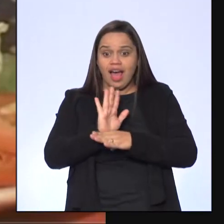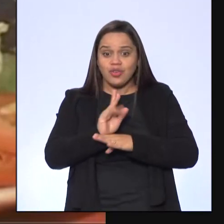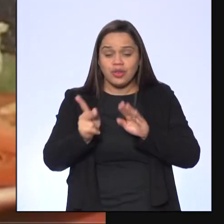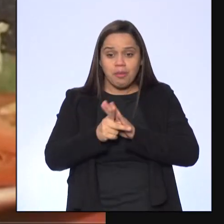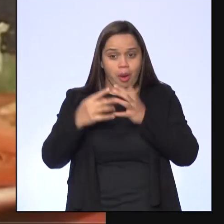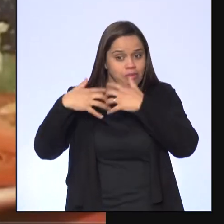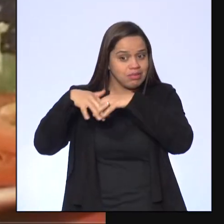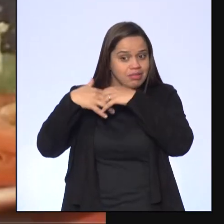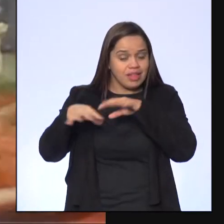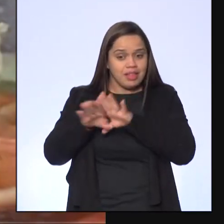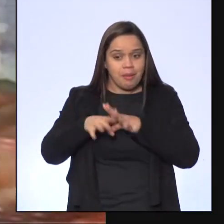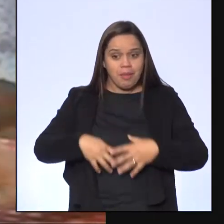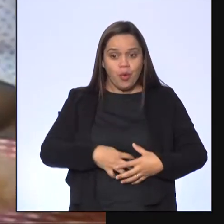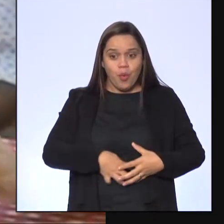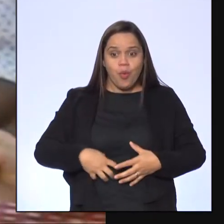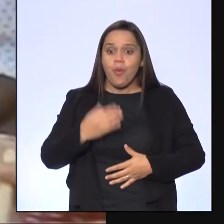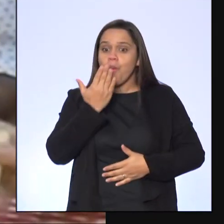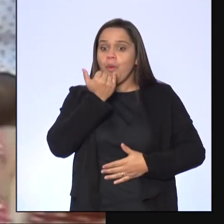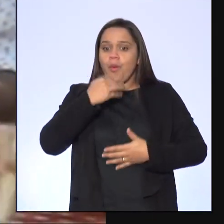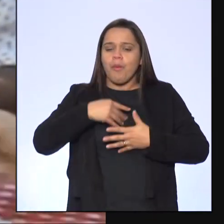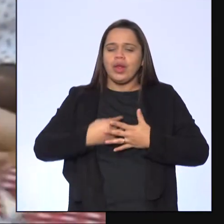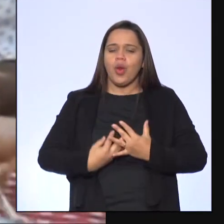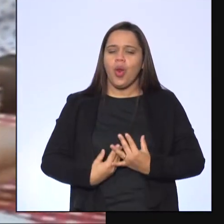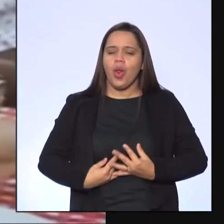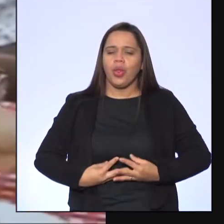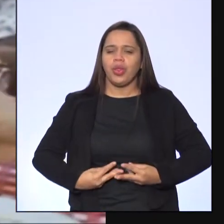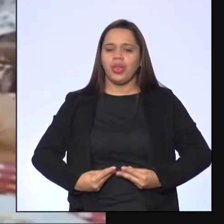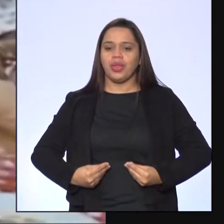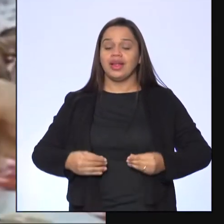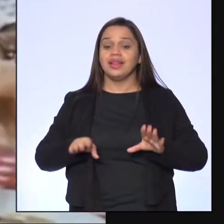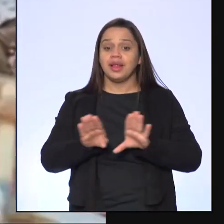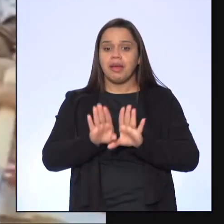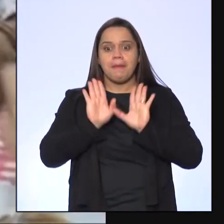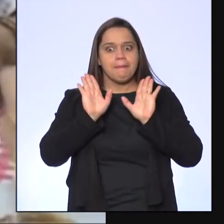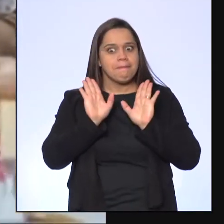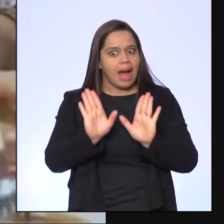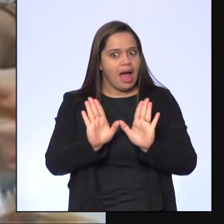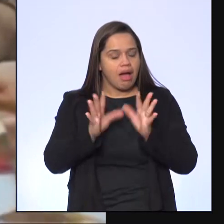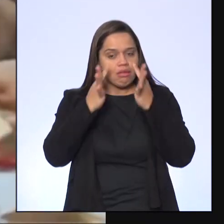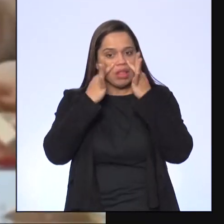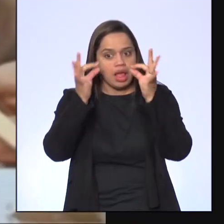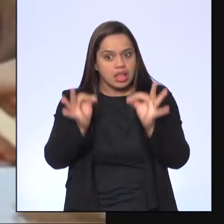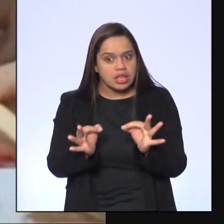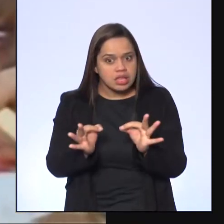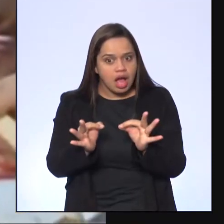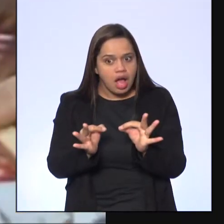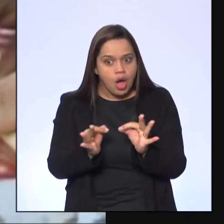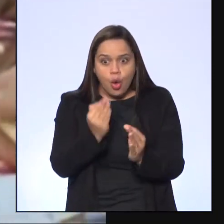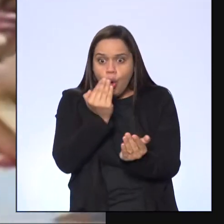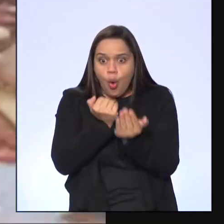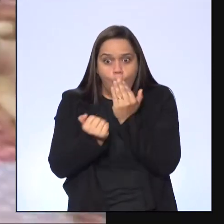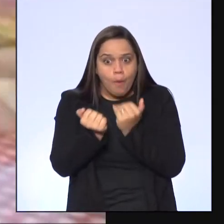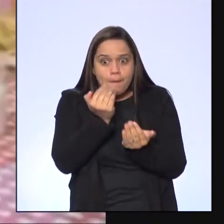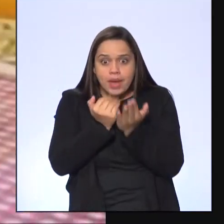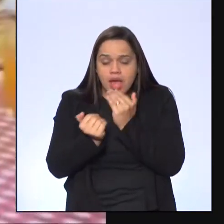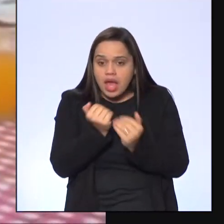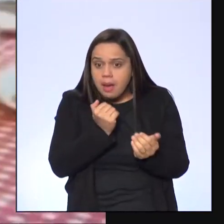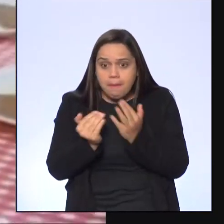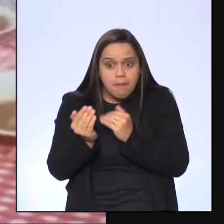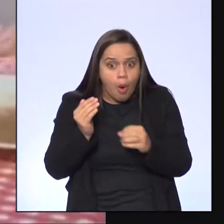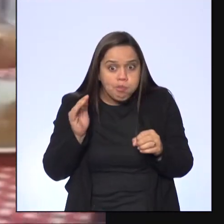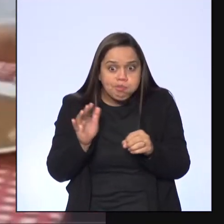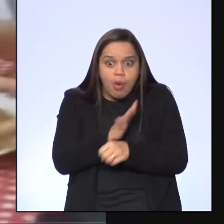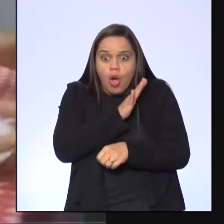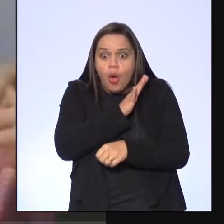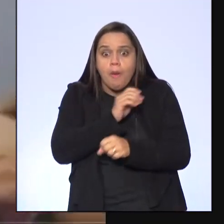facilitando a digestão de alimentos. Mas atenção! Exagerar no sal pode fazer mal para a saúde, causando